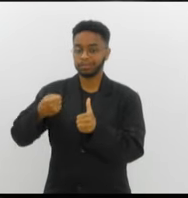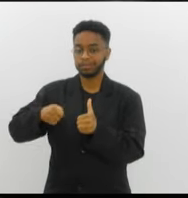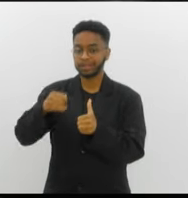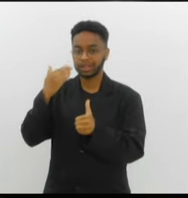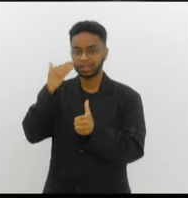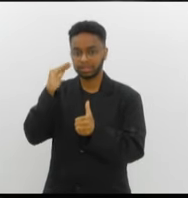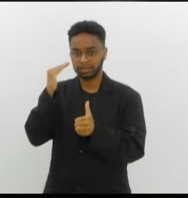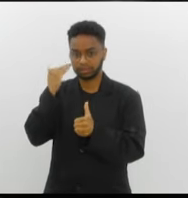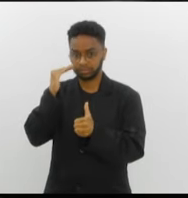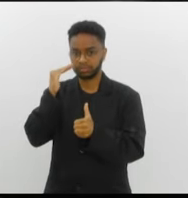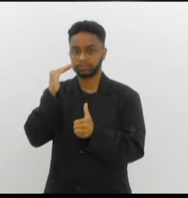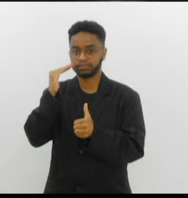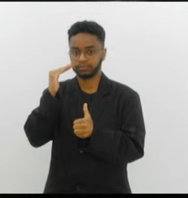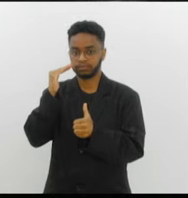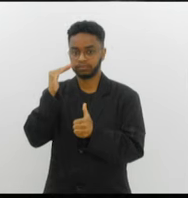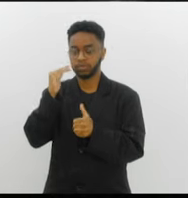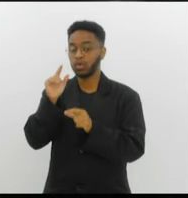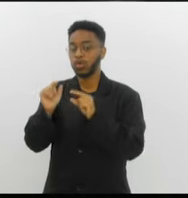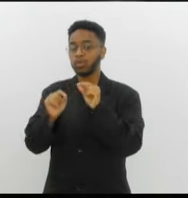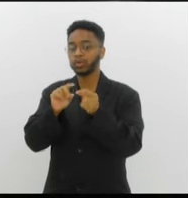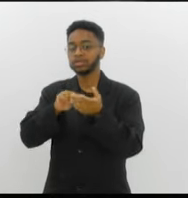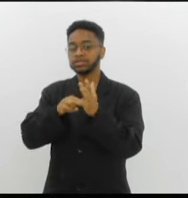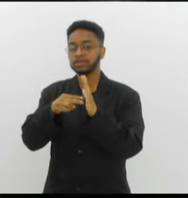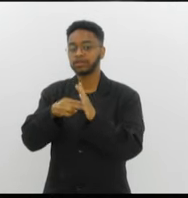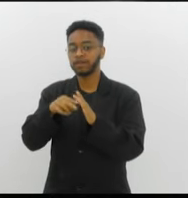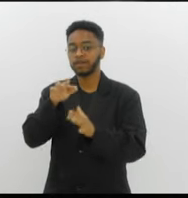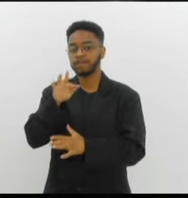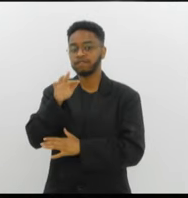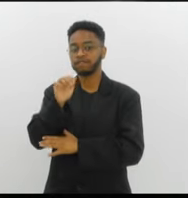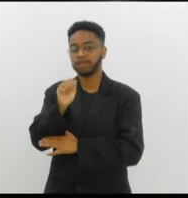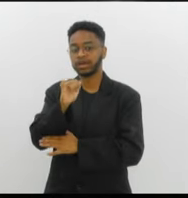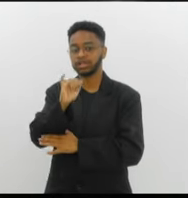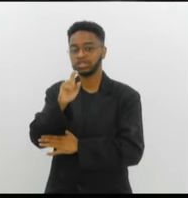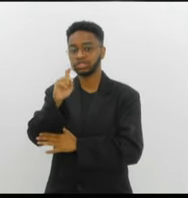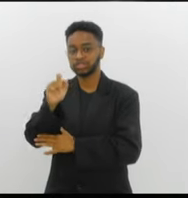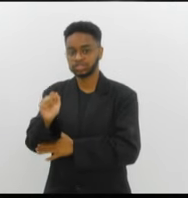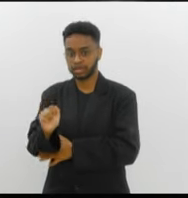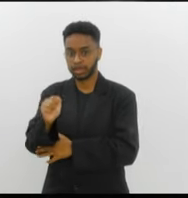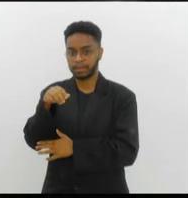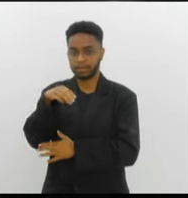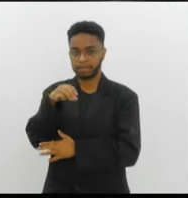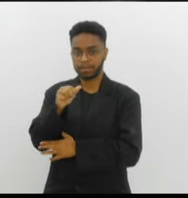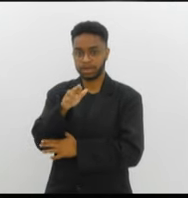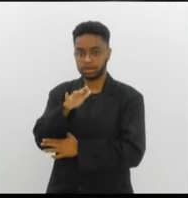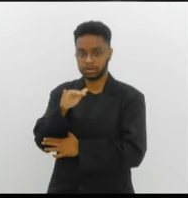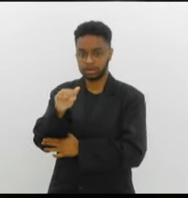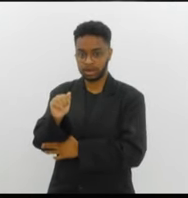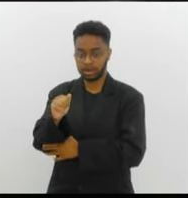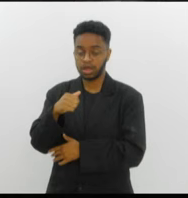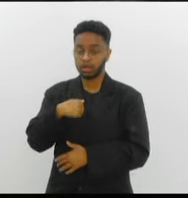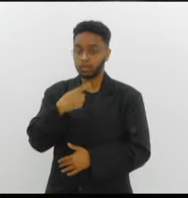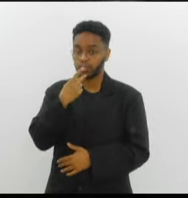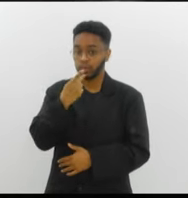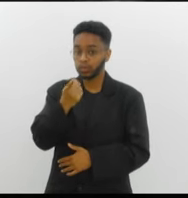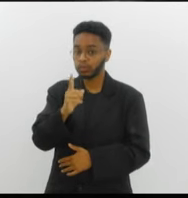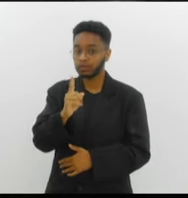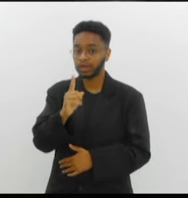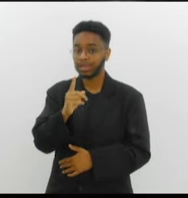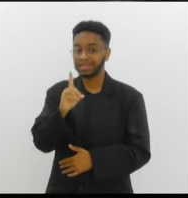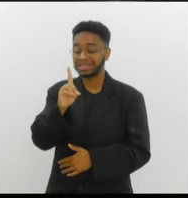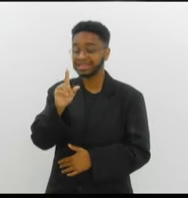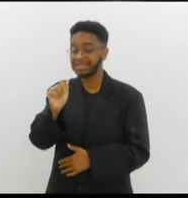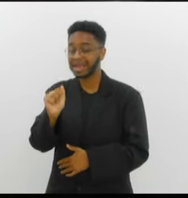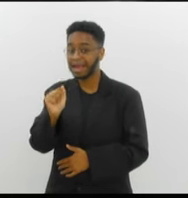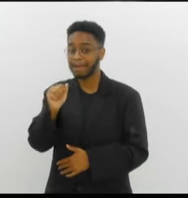entender o que é a faixa de marinha. Eu não estou falando, senhor presidente, faixa da